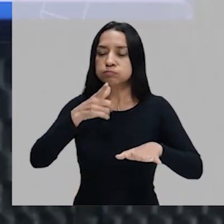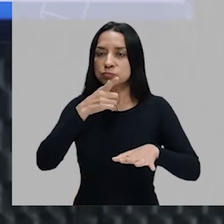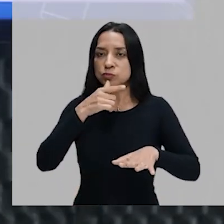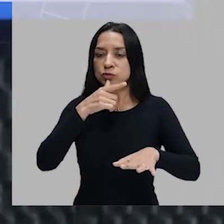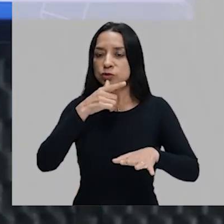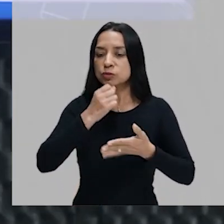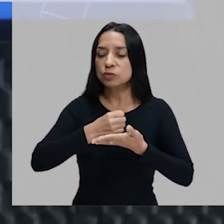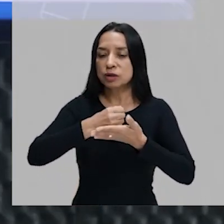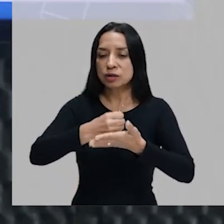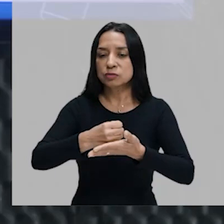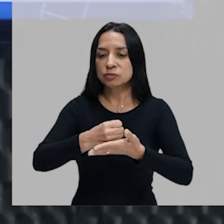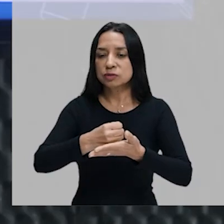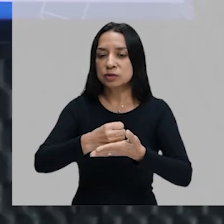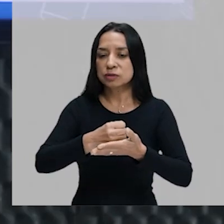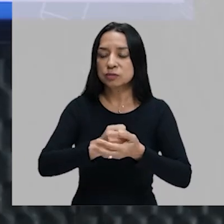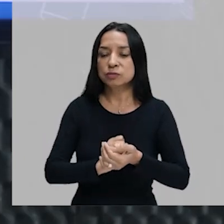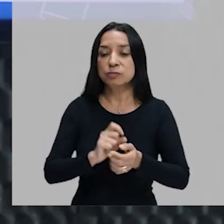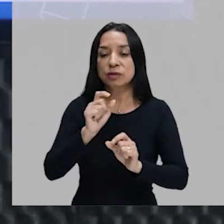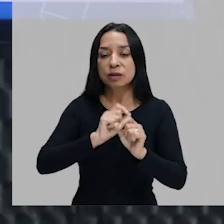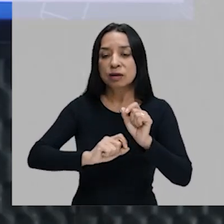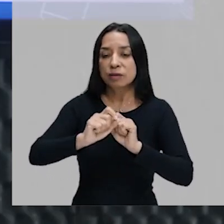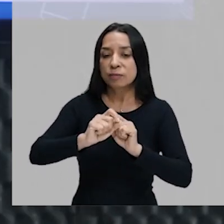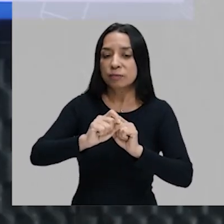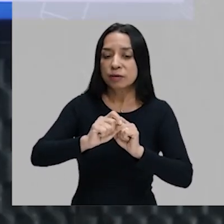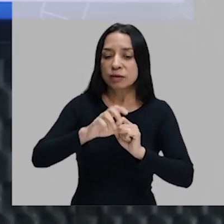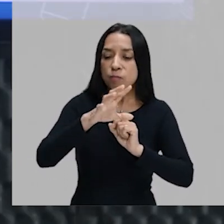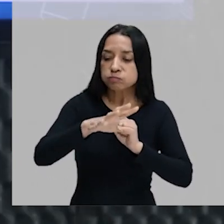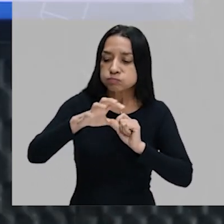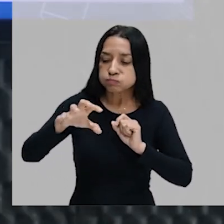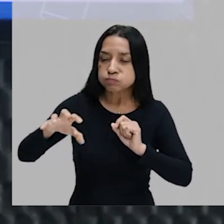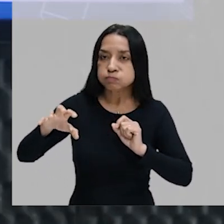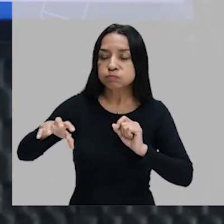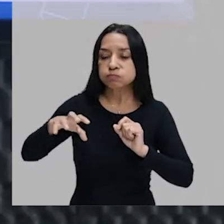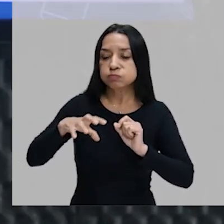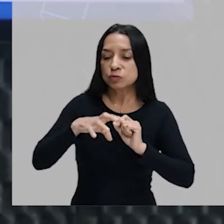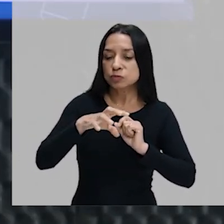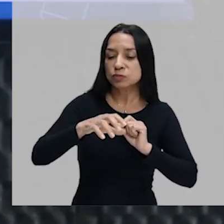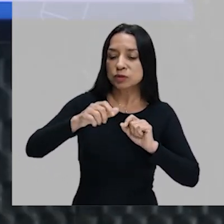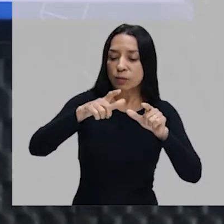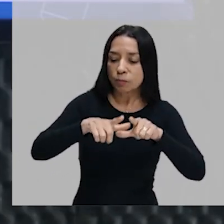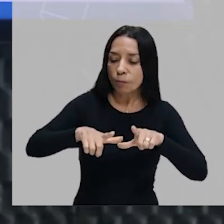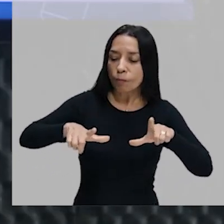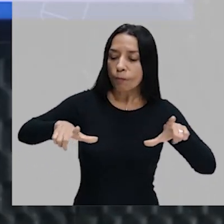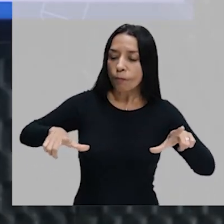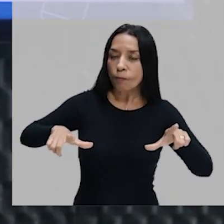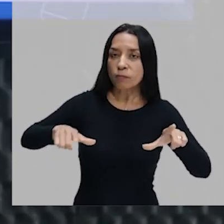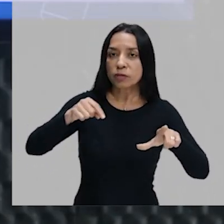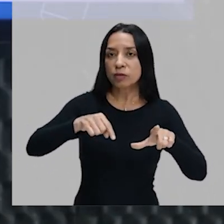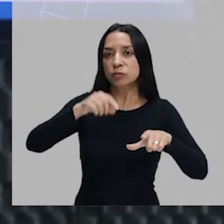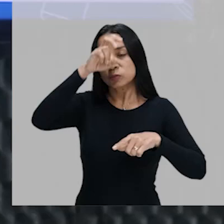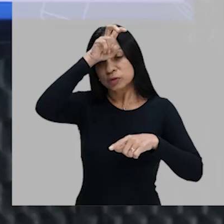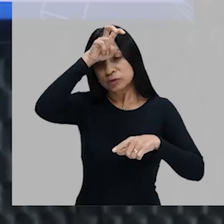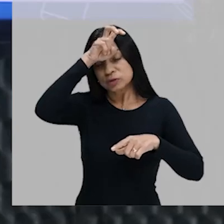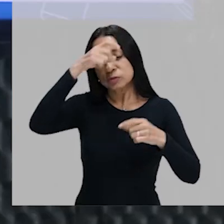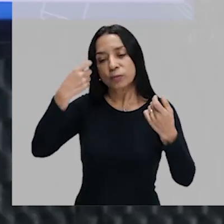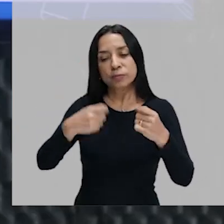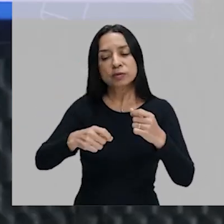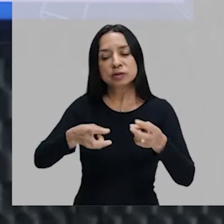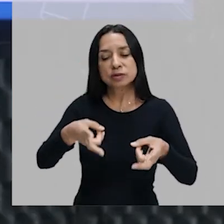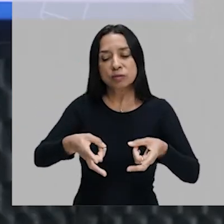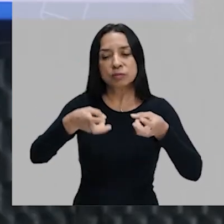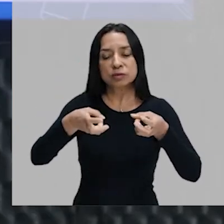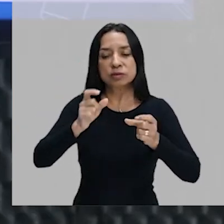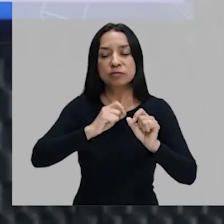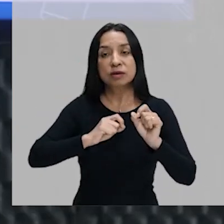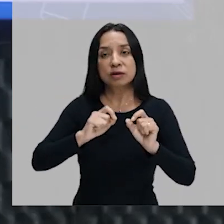contribuindo para fertilizar uma parte desértica do Egito, mas é preciso observar que as